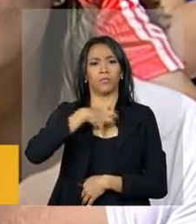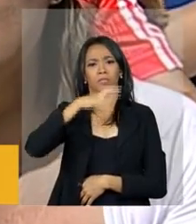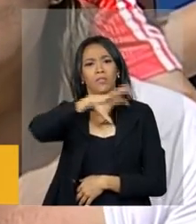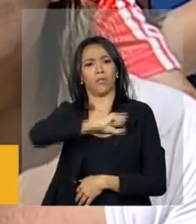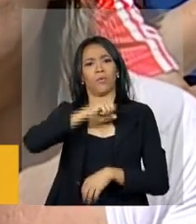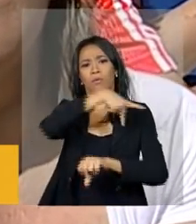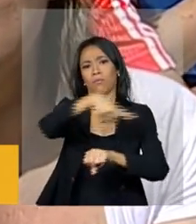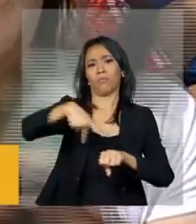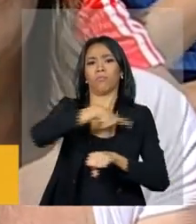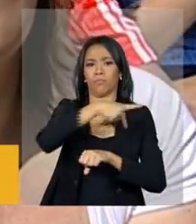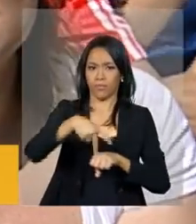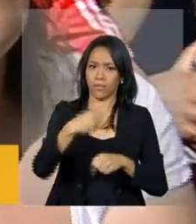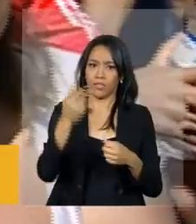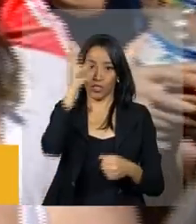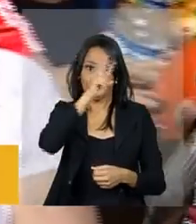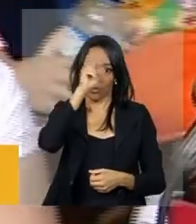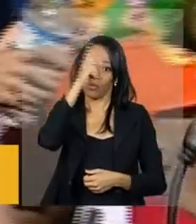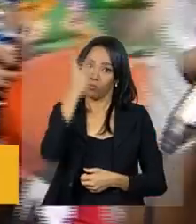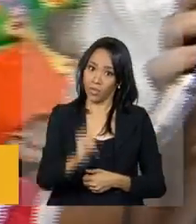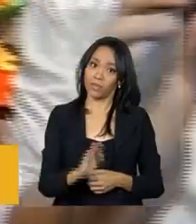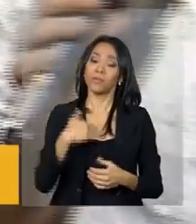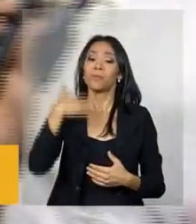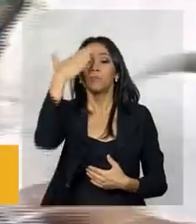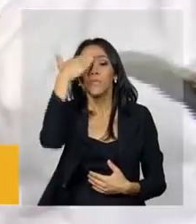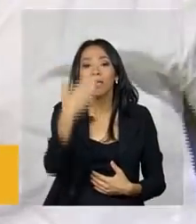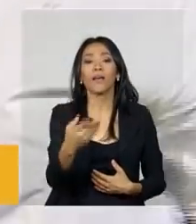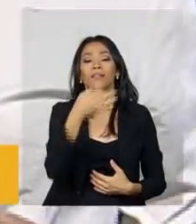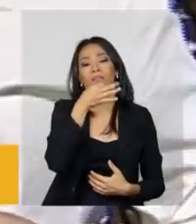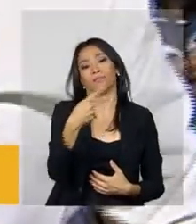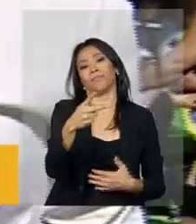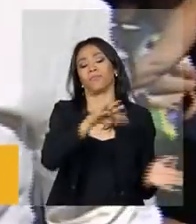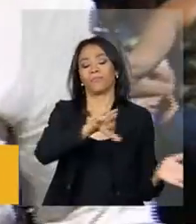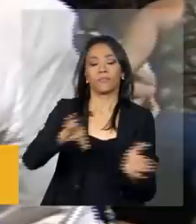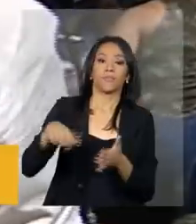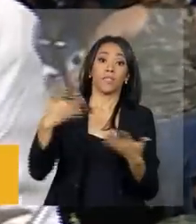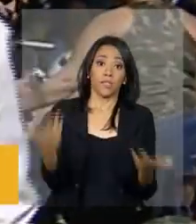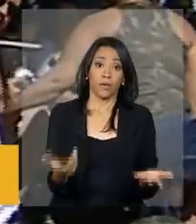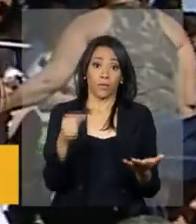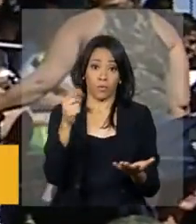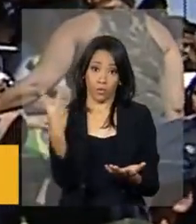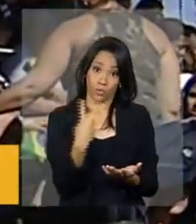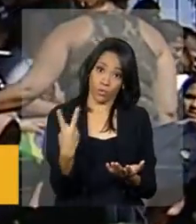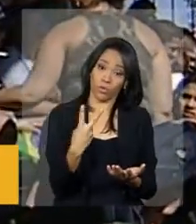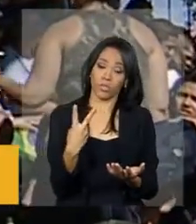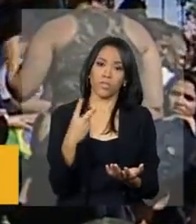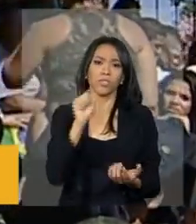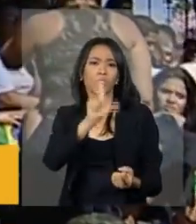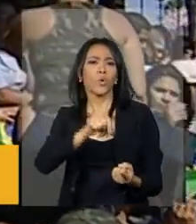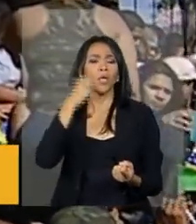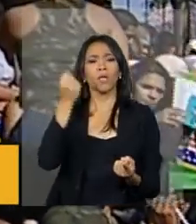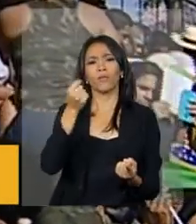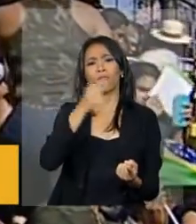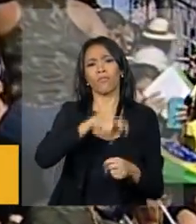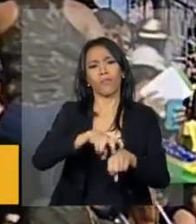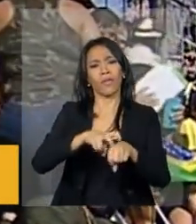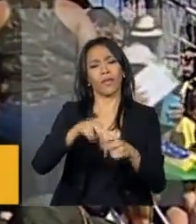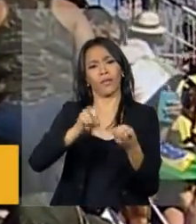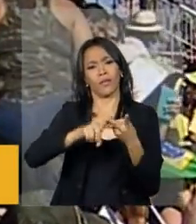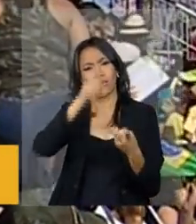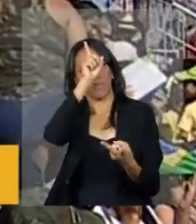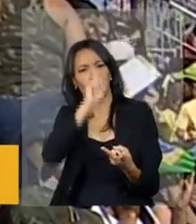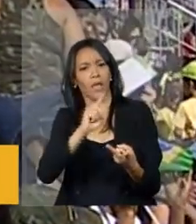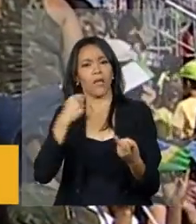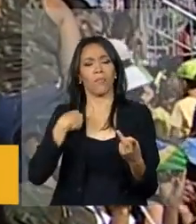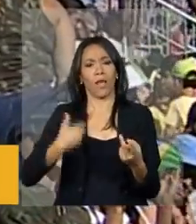nosso país. Certo, obrigada, Diego, pela sua participação. E olha, José Luiz e Daniele, as pessoas escolheram verde e amarelo para vir acompanhar